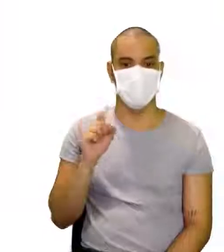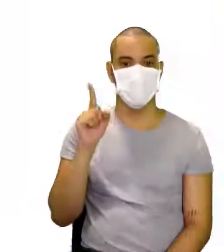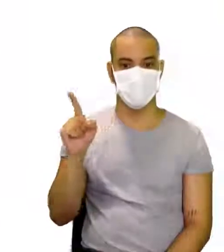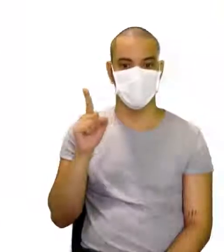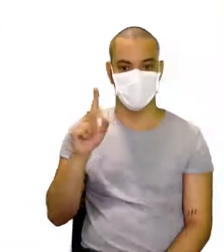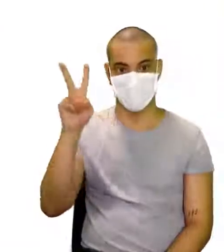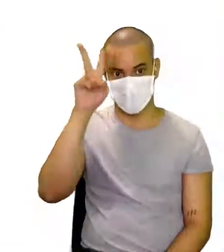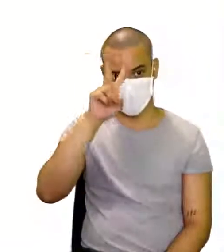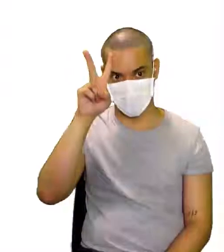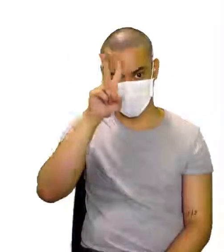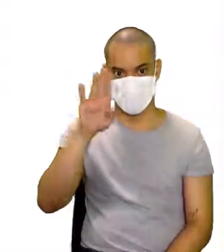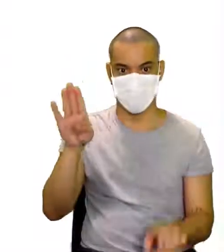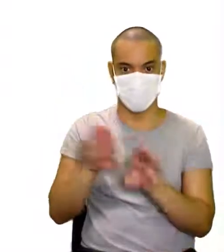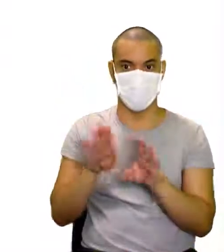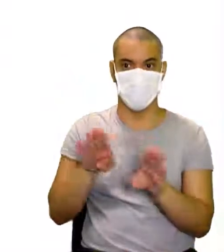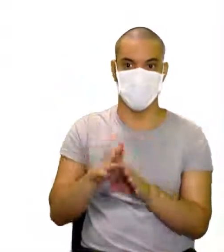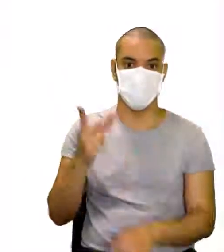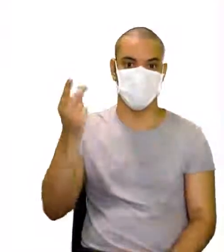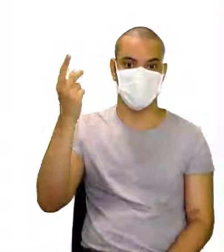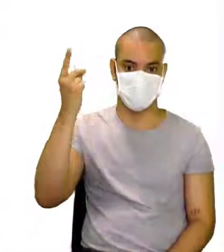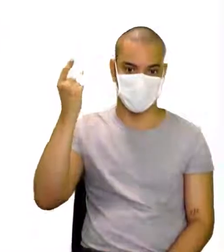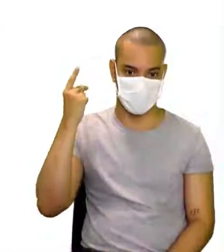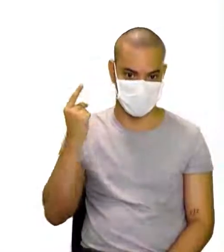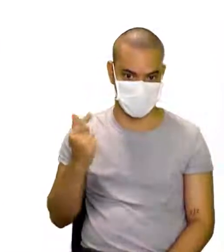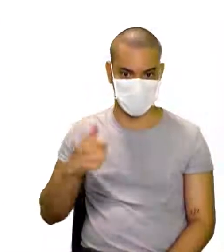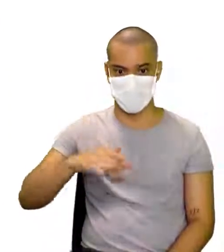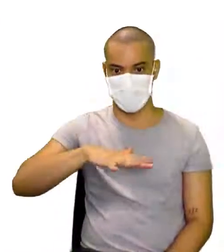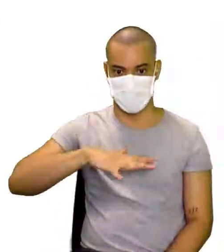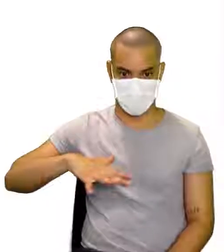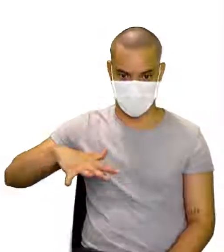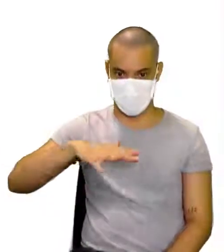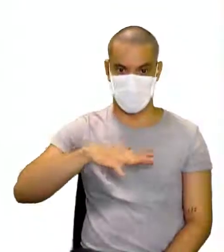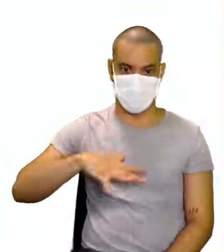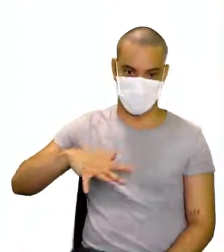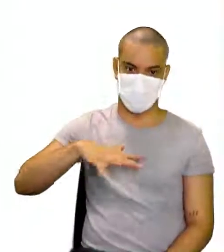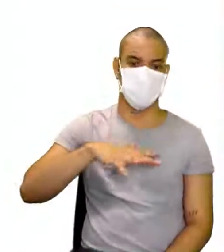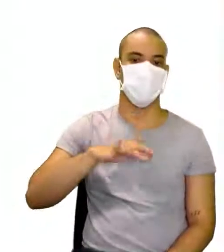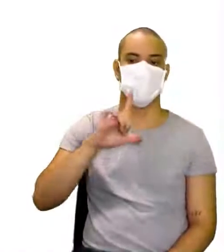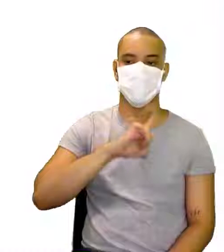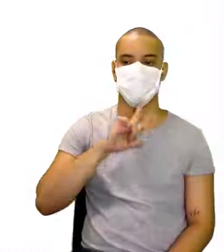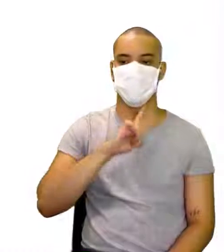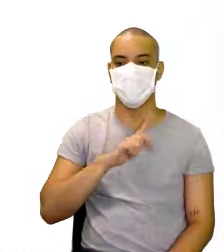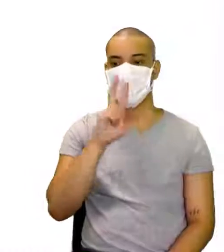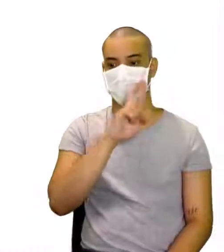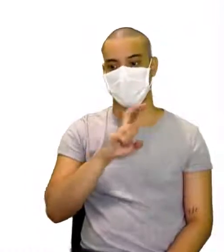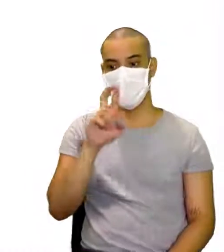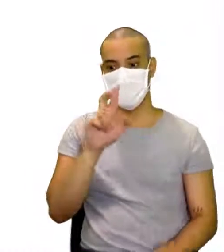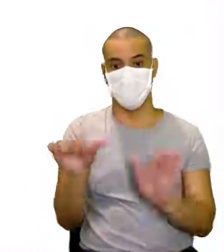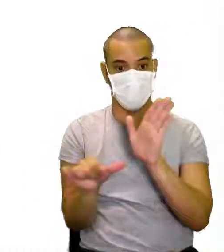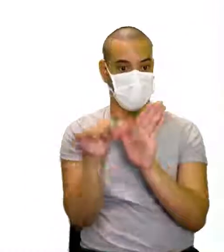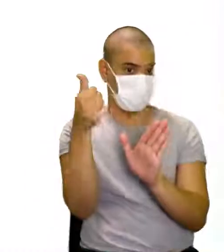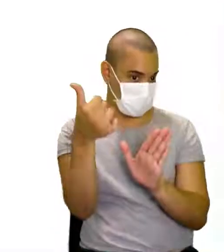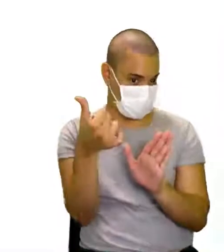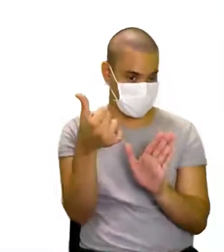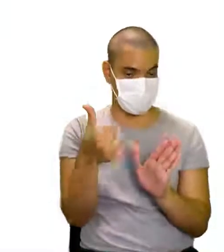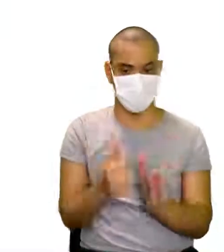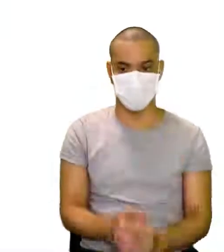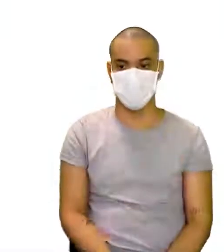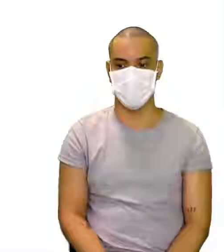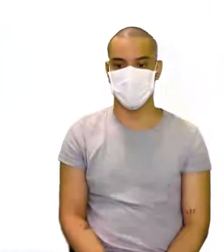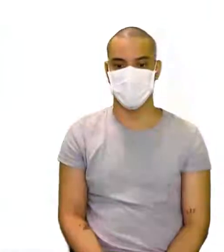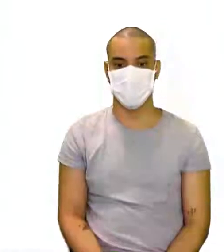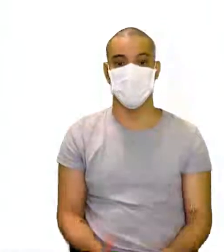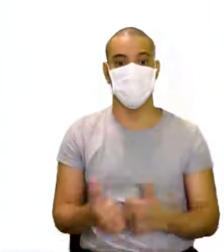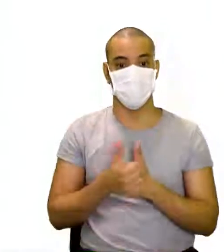a região também, né, pessoal, magnetita, lembra magnésio, ele teria observado isso daí, ok? Segundo